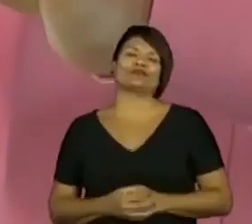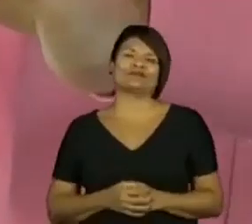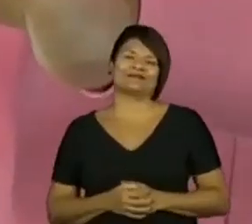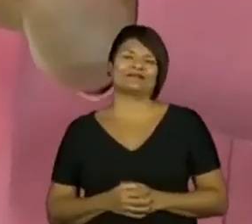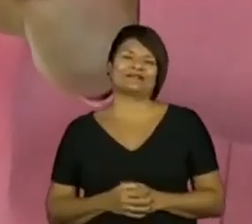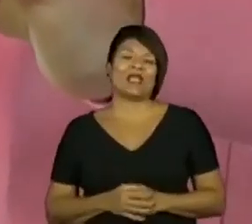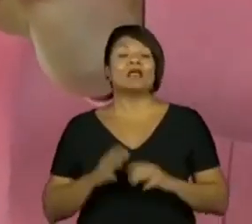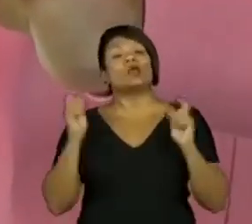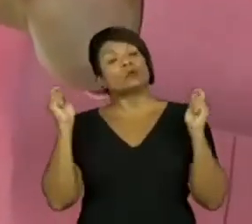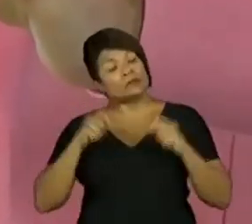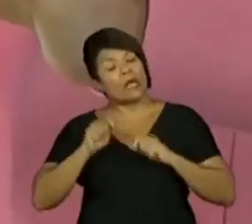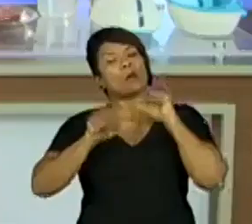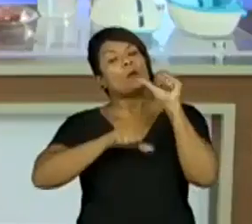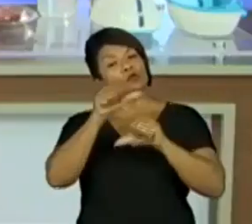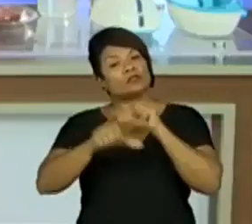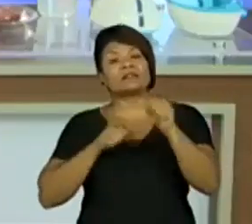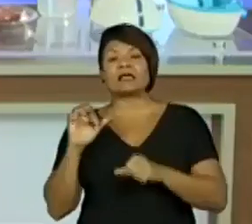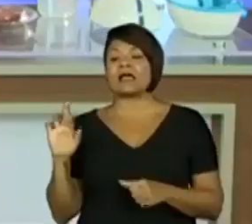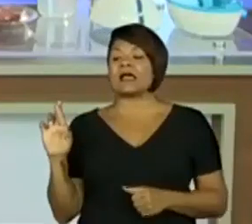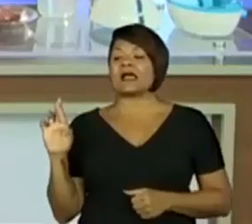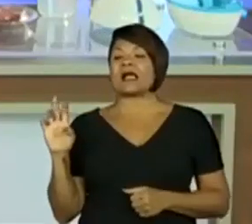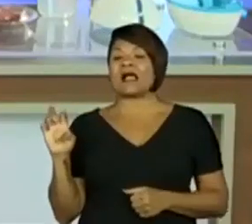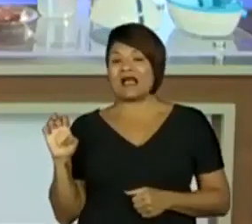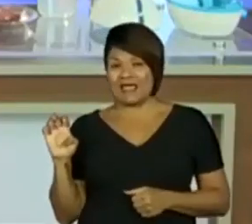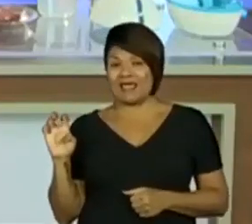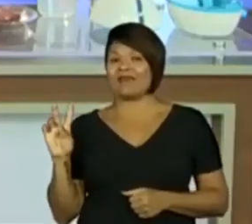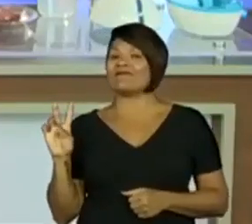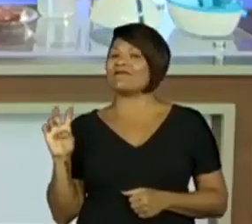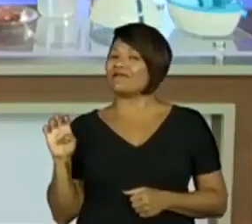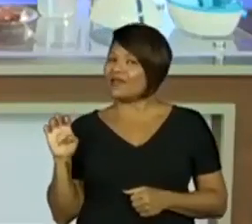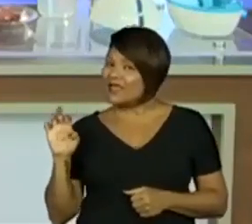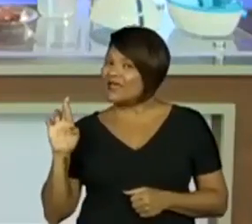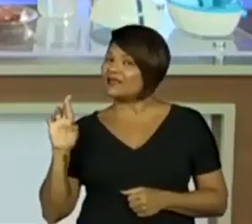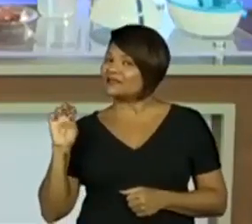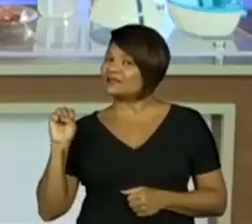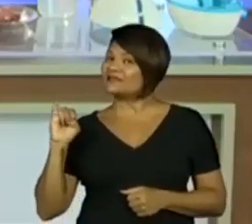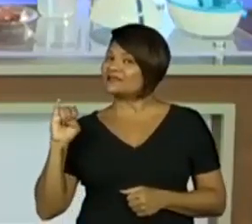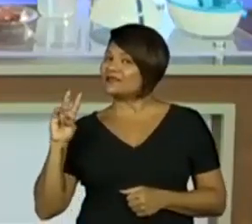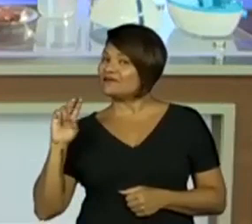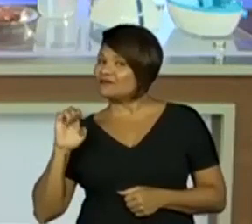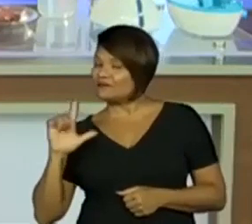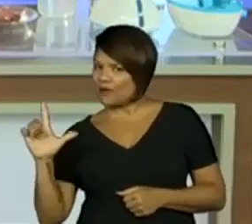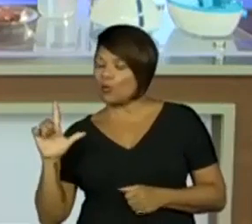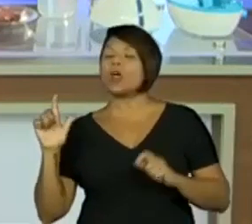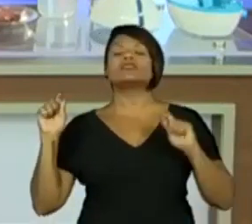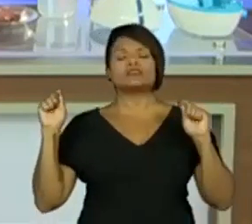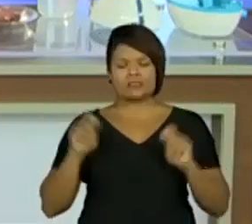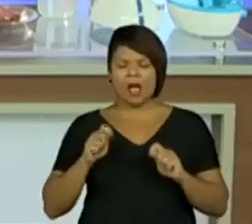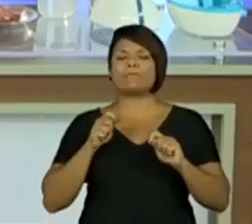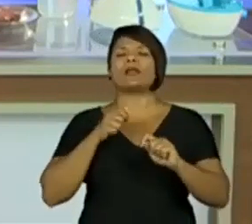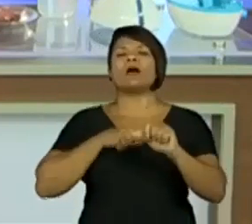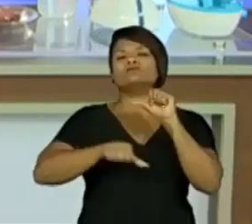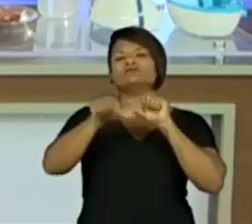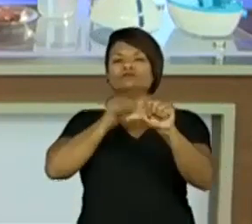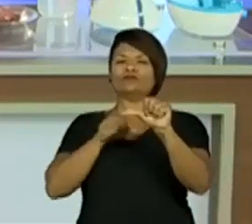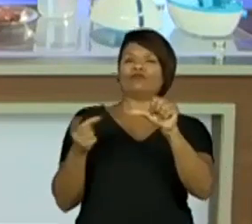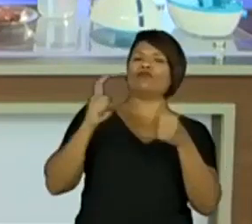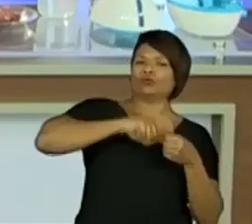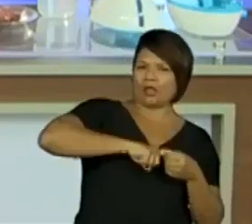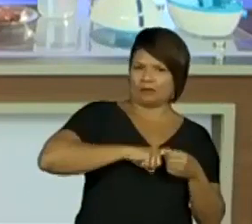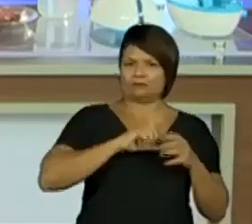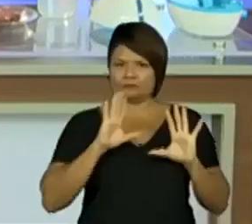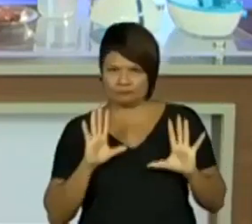estamos falando de uma mudança reversível, que pode ser revertível. O gelo, ele é feito de